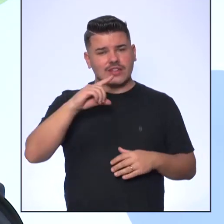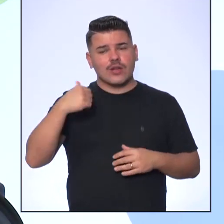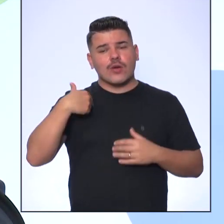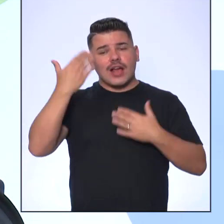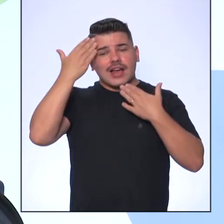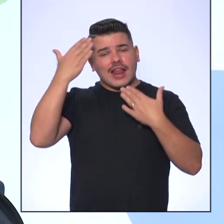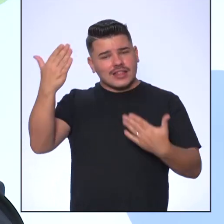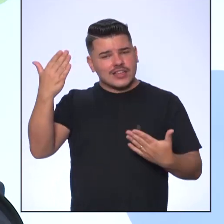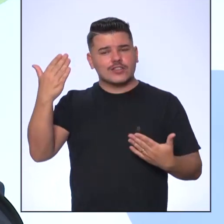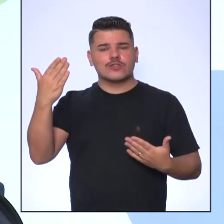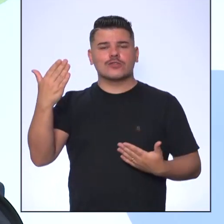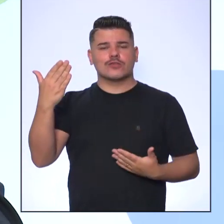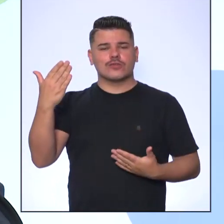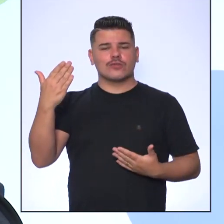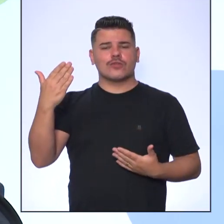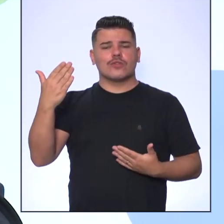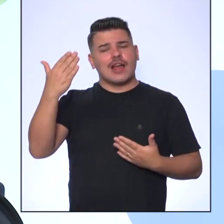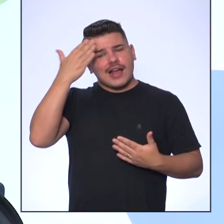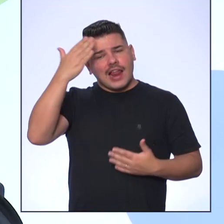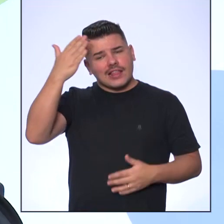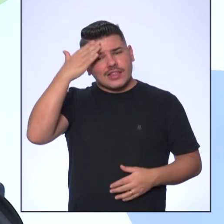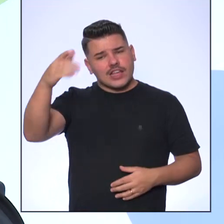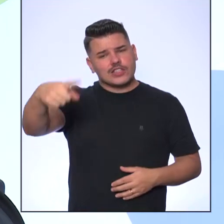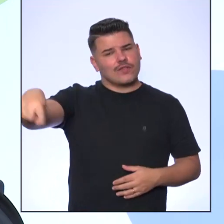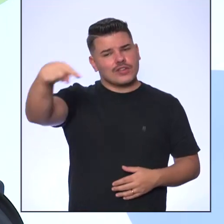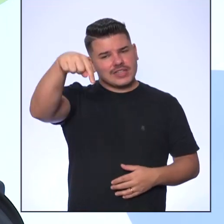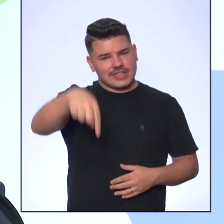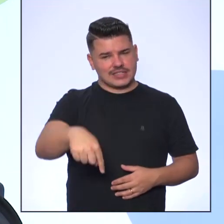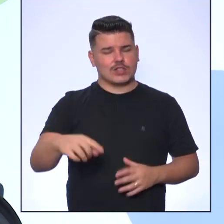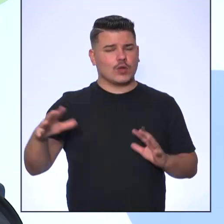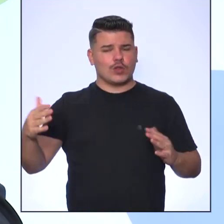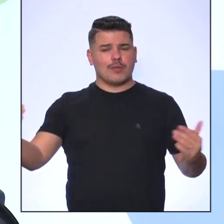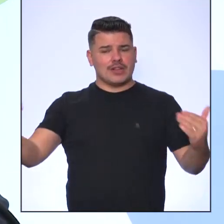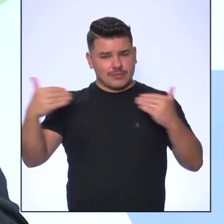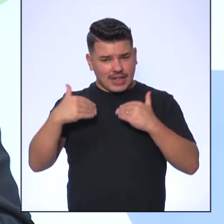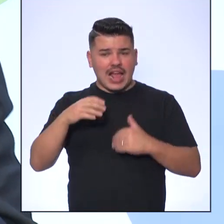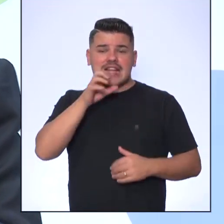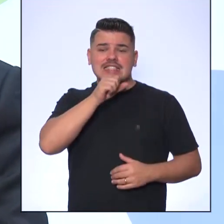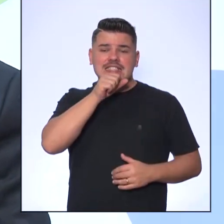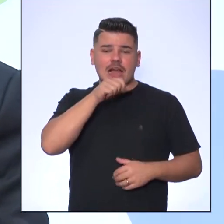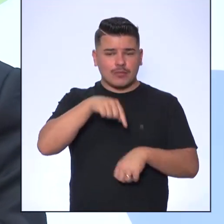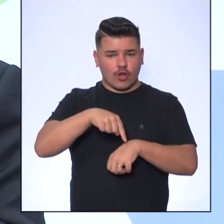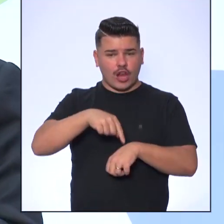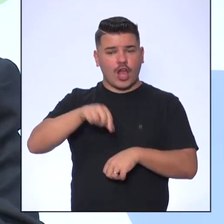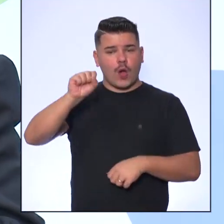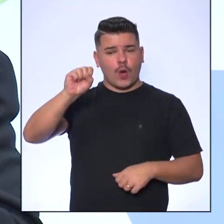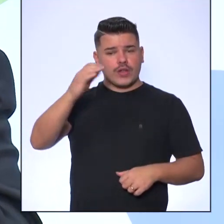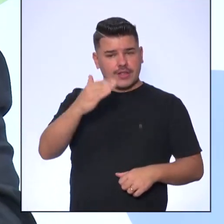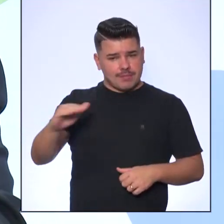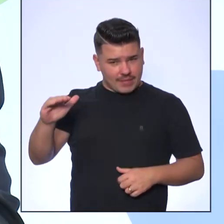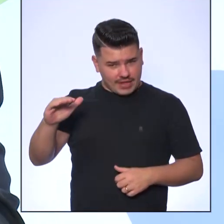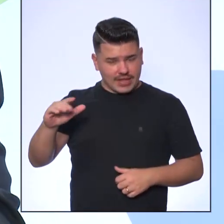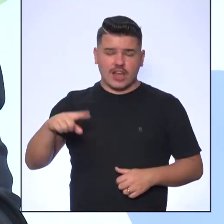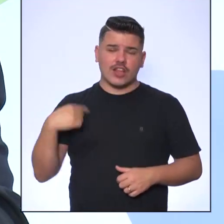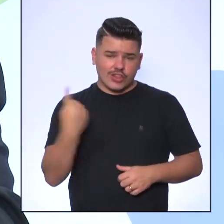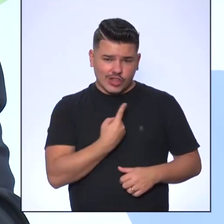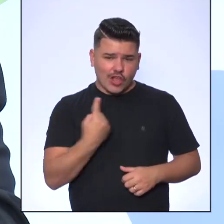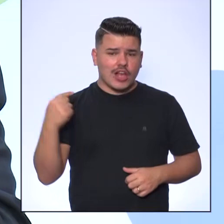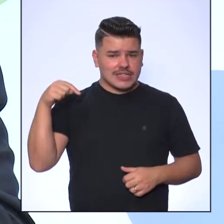Agradeço aí muito a participação de todos. A aula de sábado, então, será às 8h30. Nós